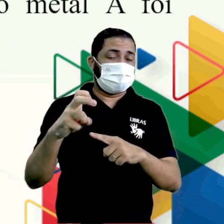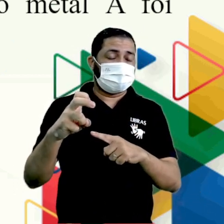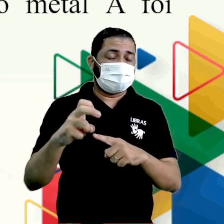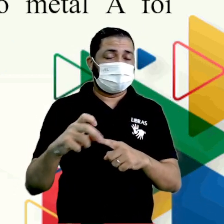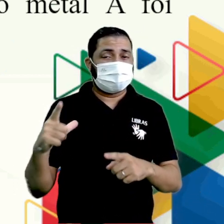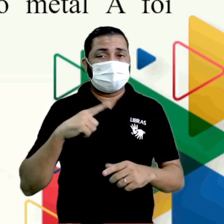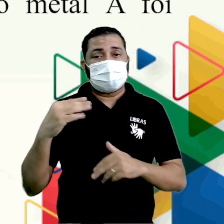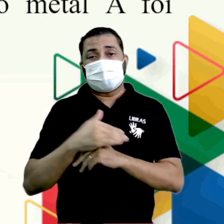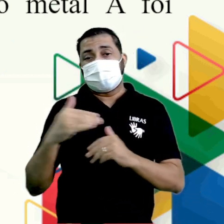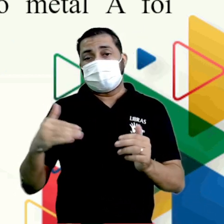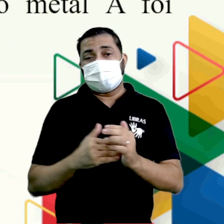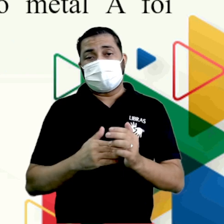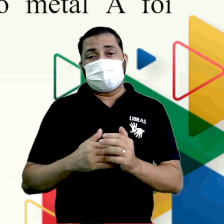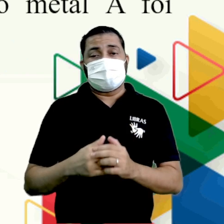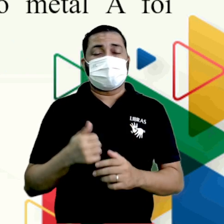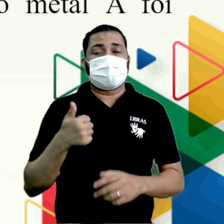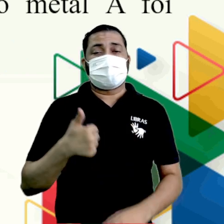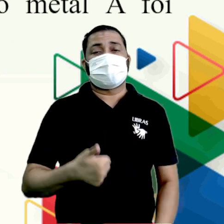aí de